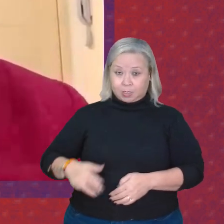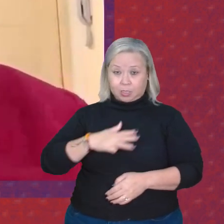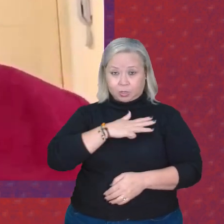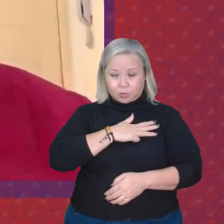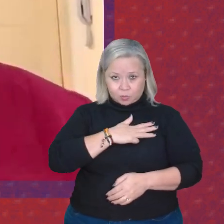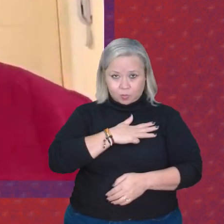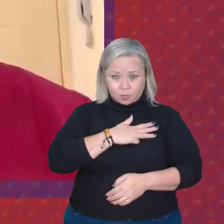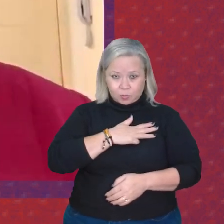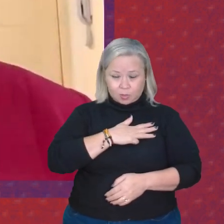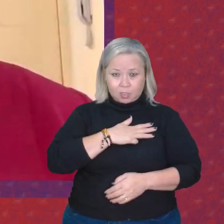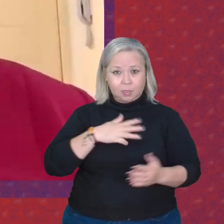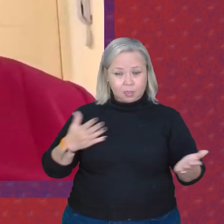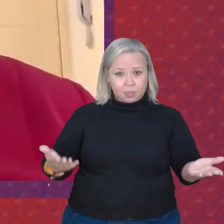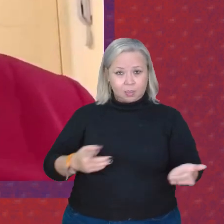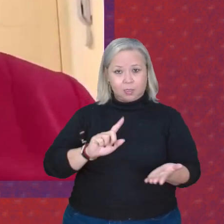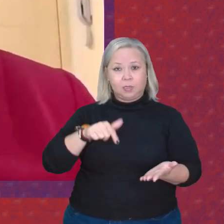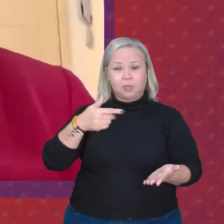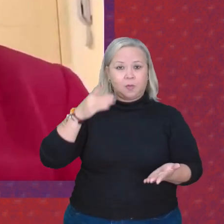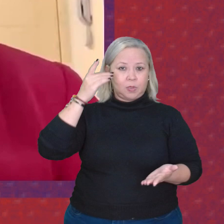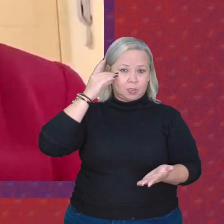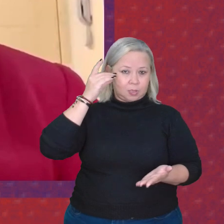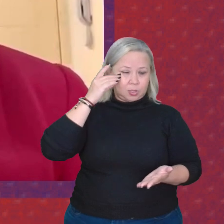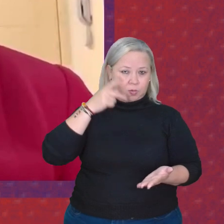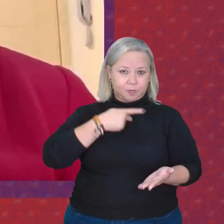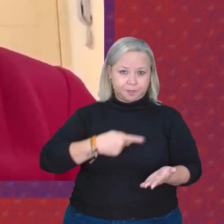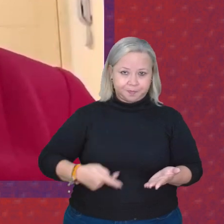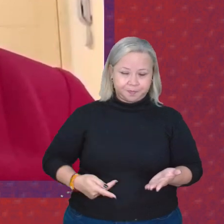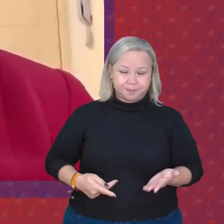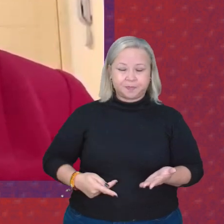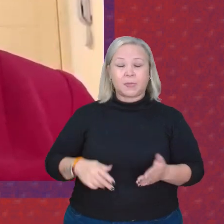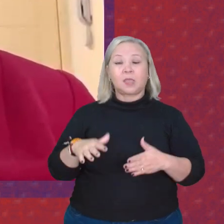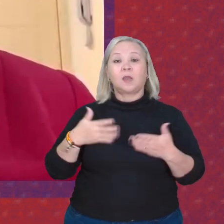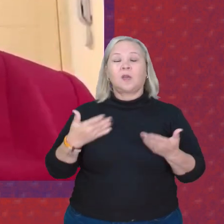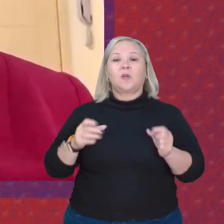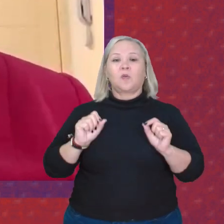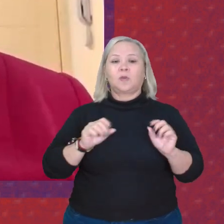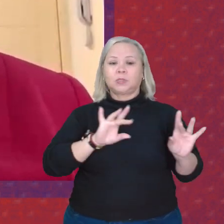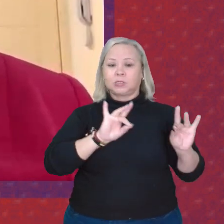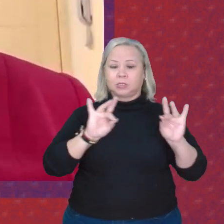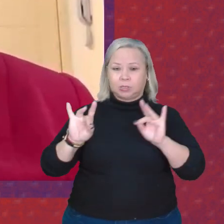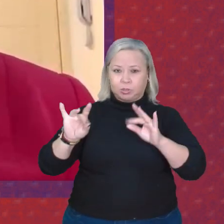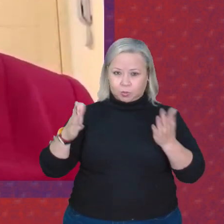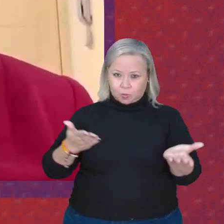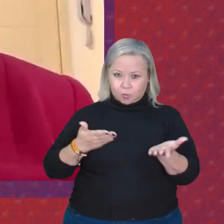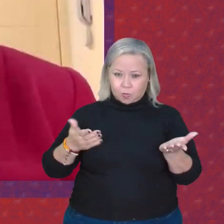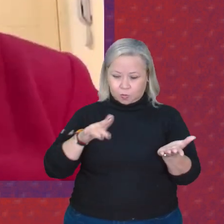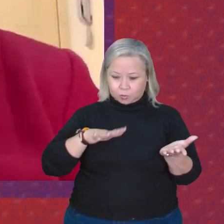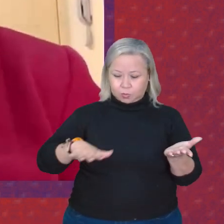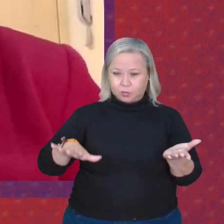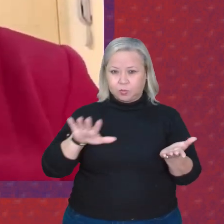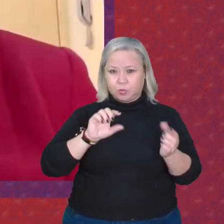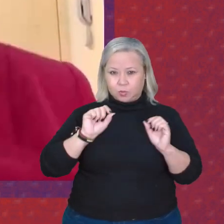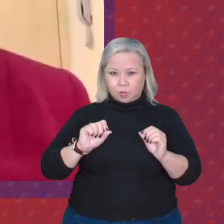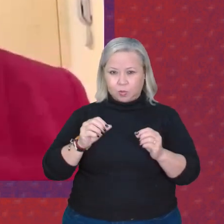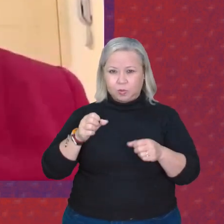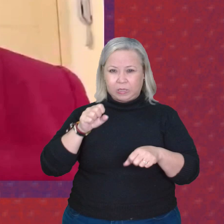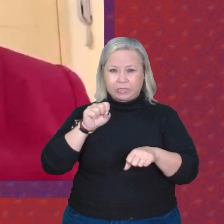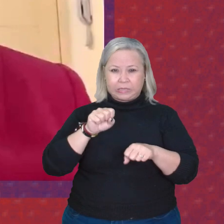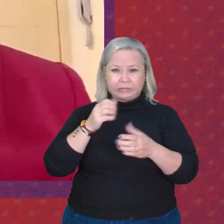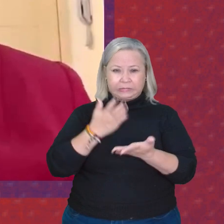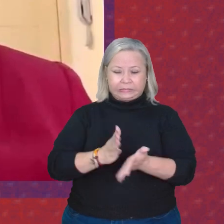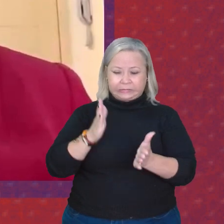Silva e a presidenta Dilma. Então, quando a gente assiste hoje a todo esse